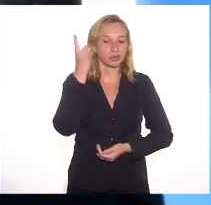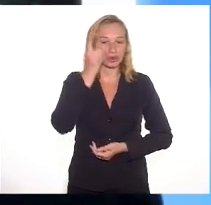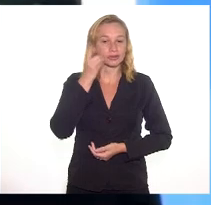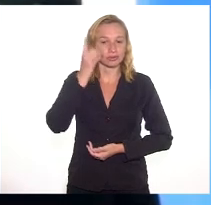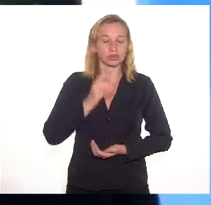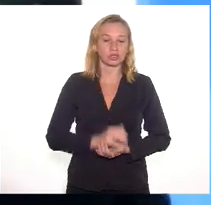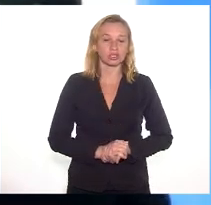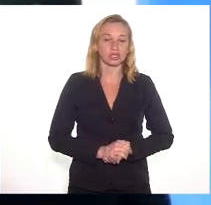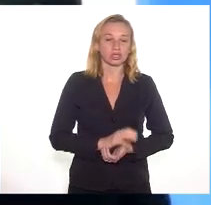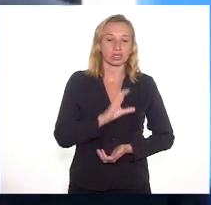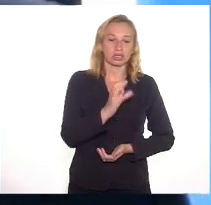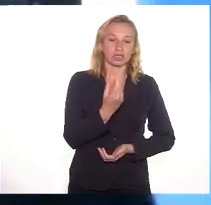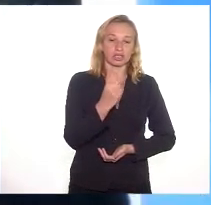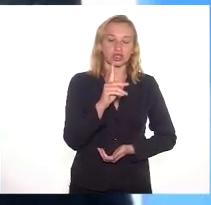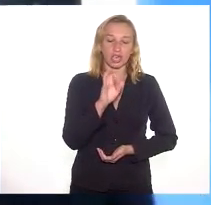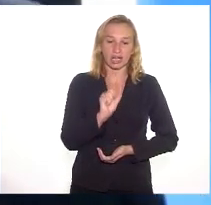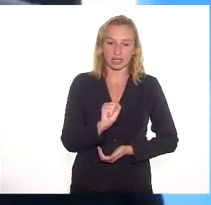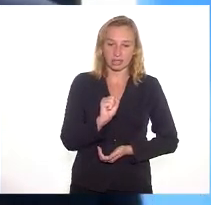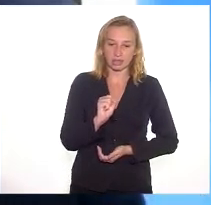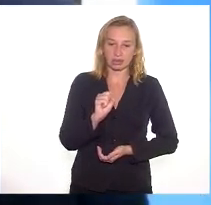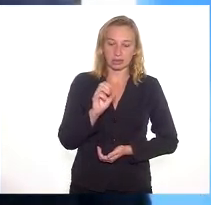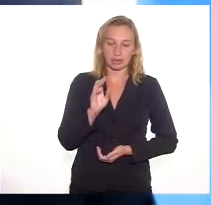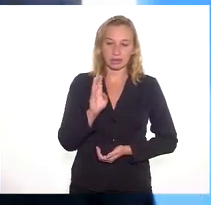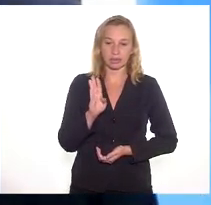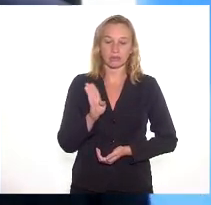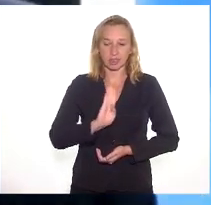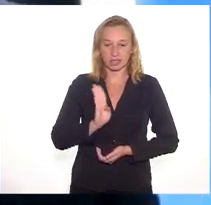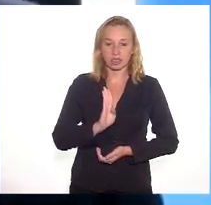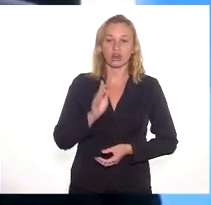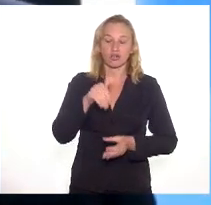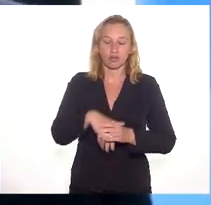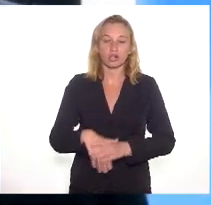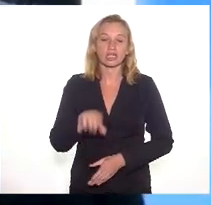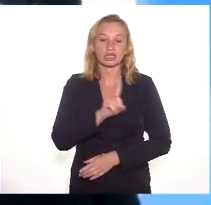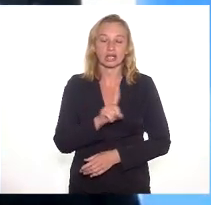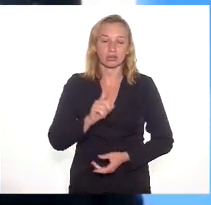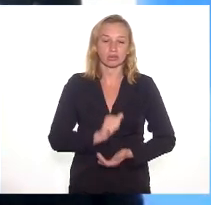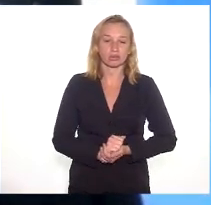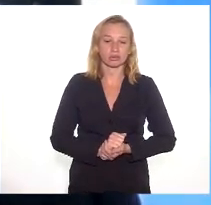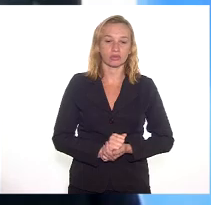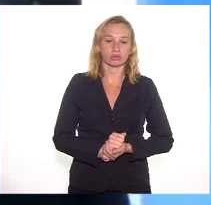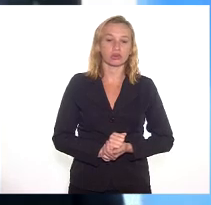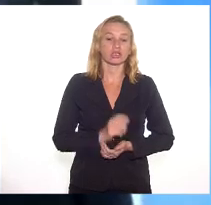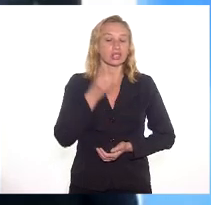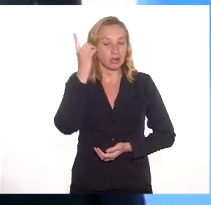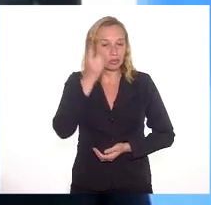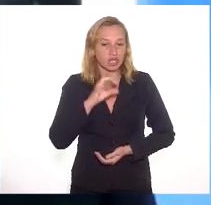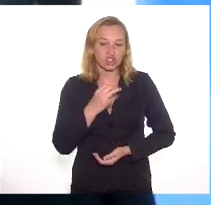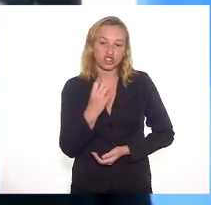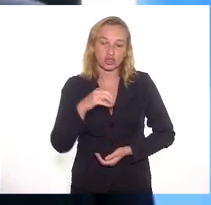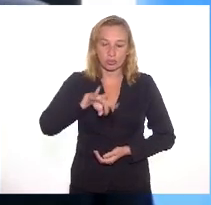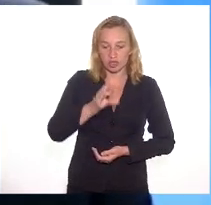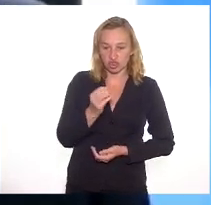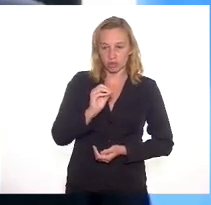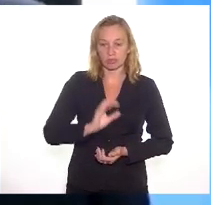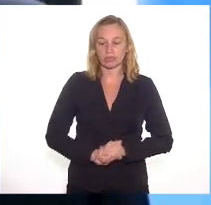Deputado Charles Batista. Vota não no grupo. Deputado Chico Machado.